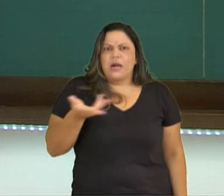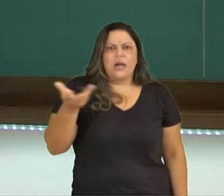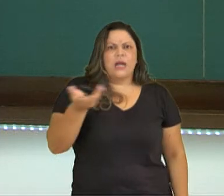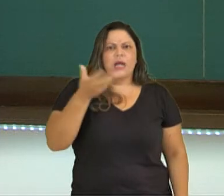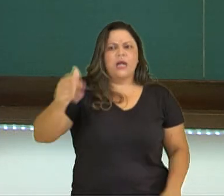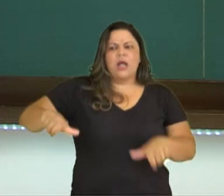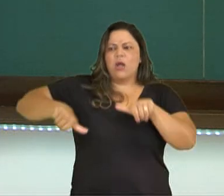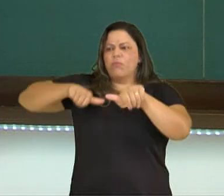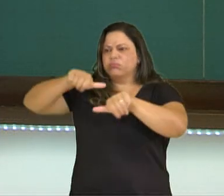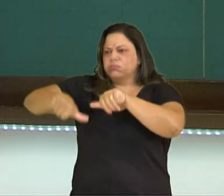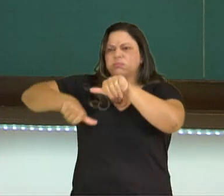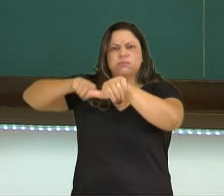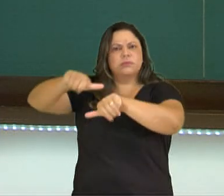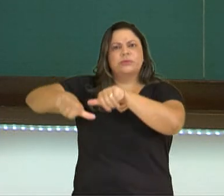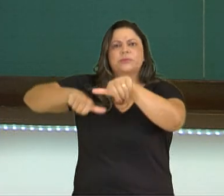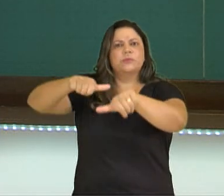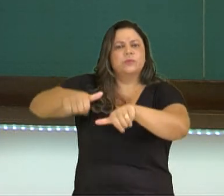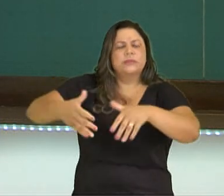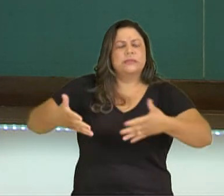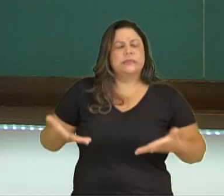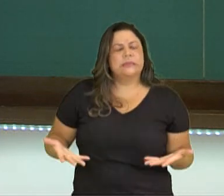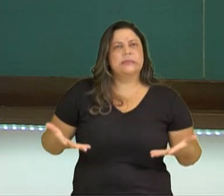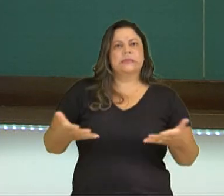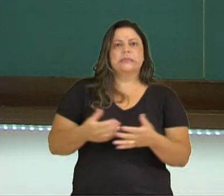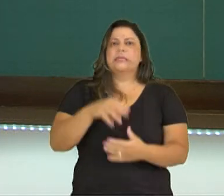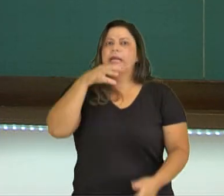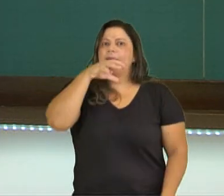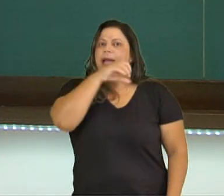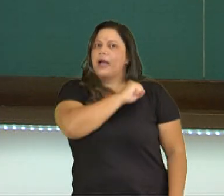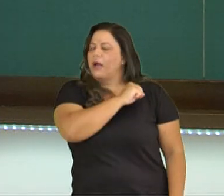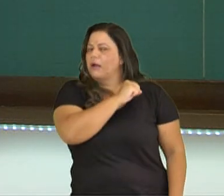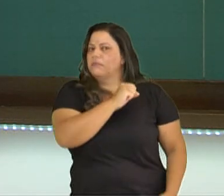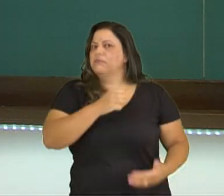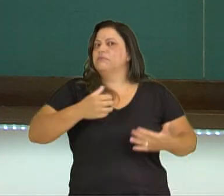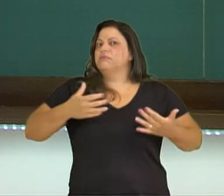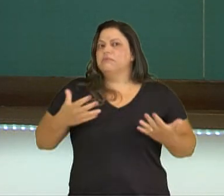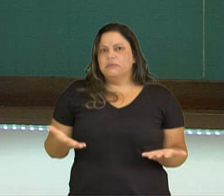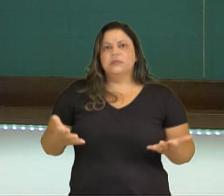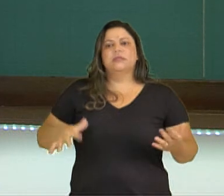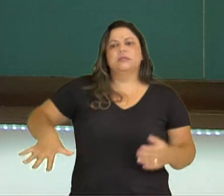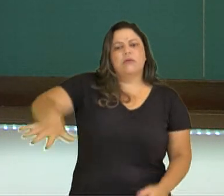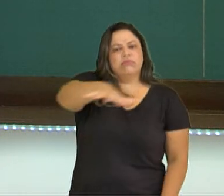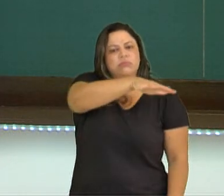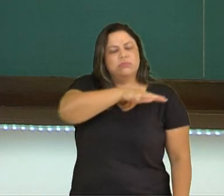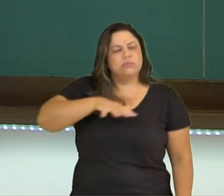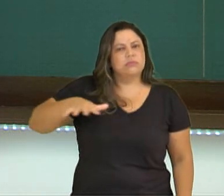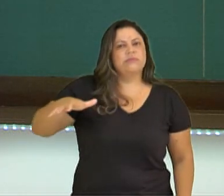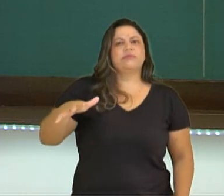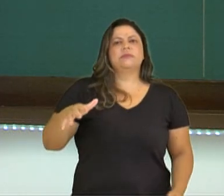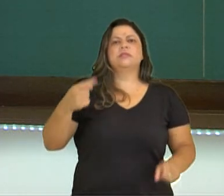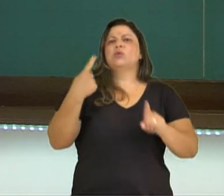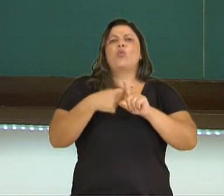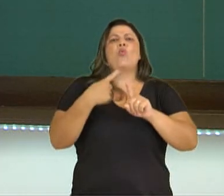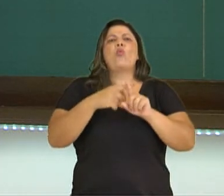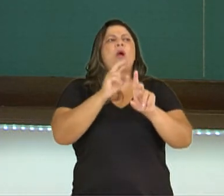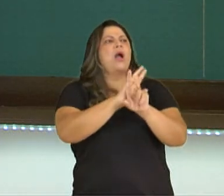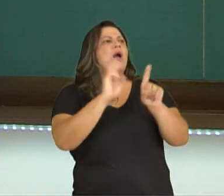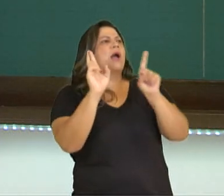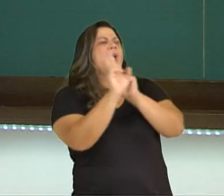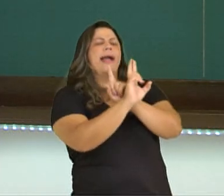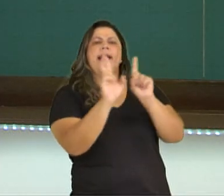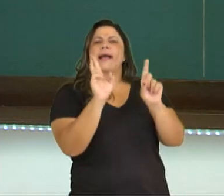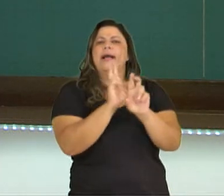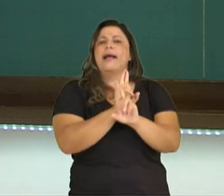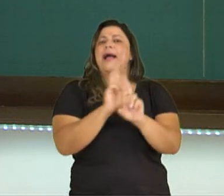aceleradamente mudando o espaço geográfico? De forma muito rápida, mudando o espaço geográfico. Qual é a relação disso